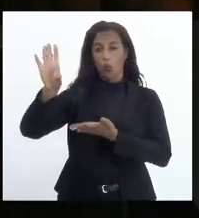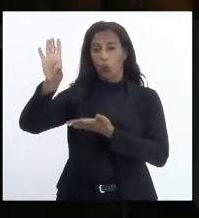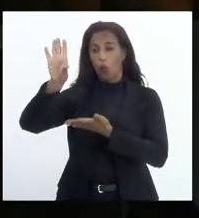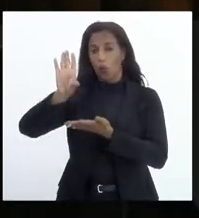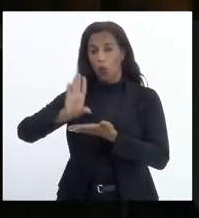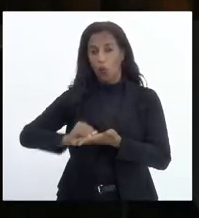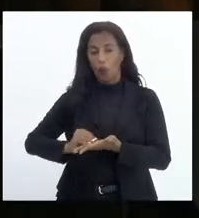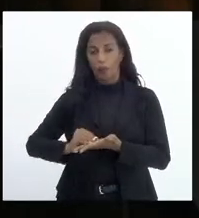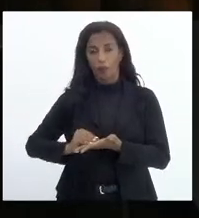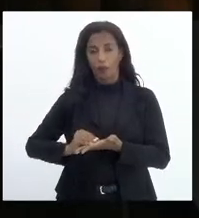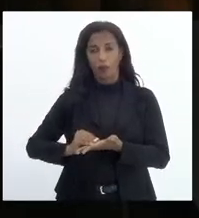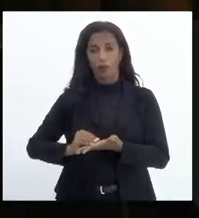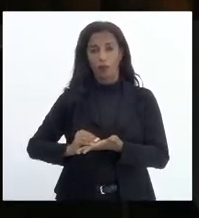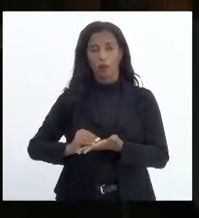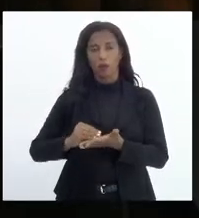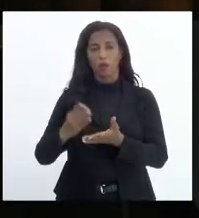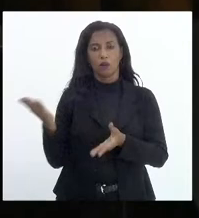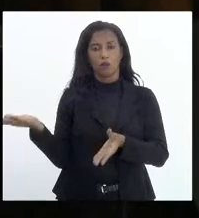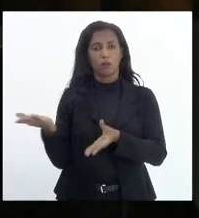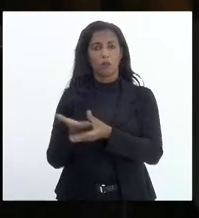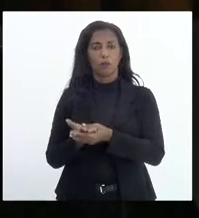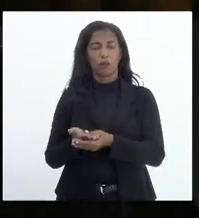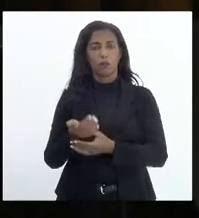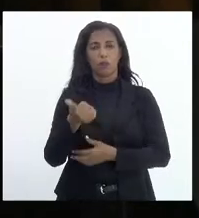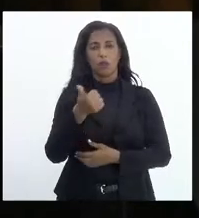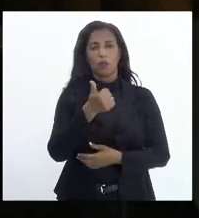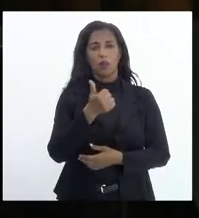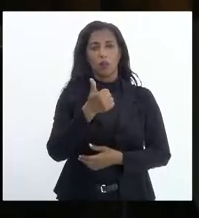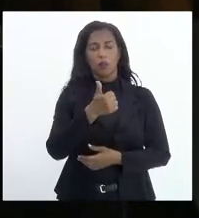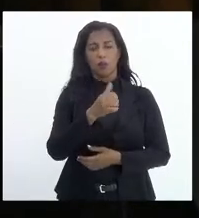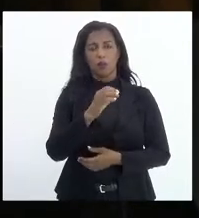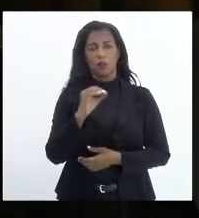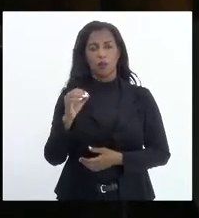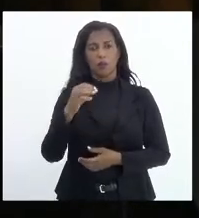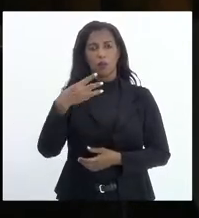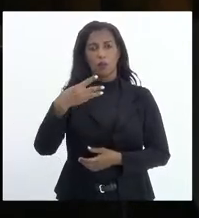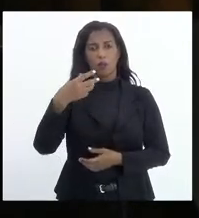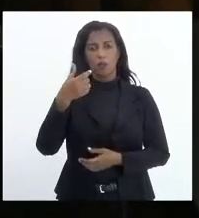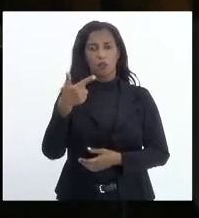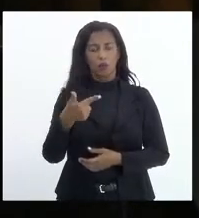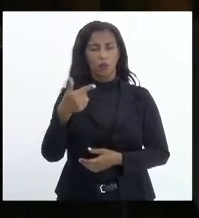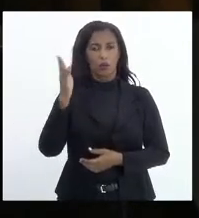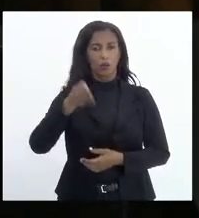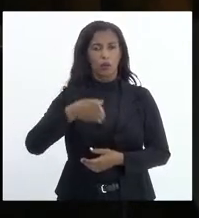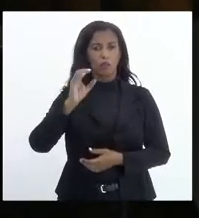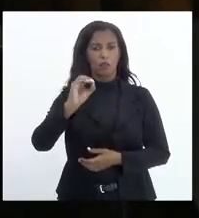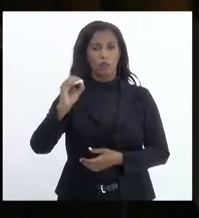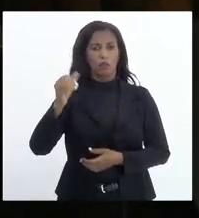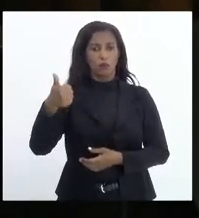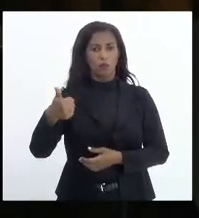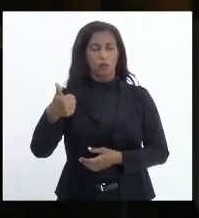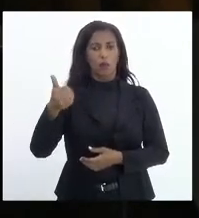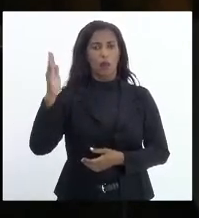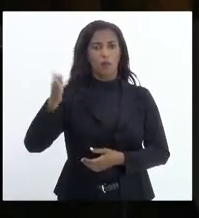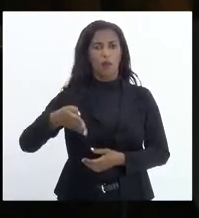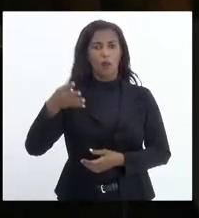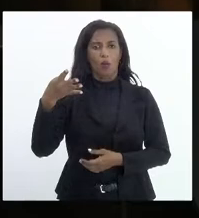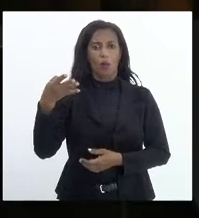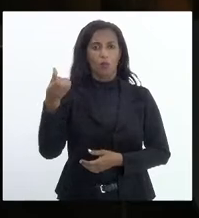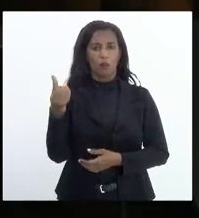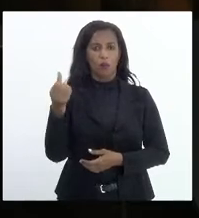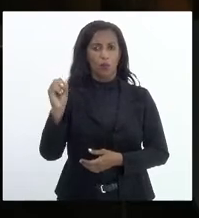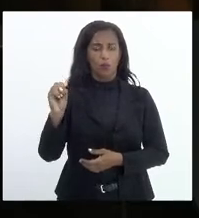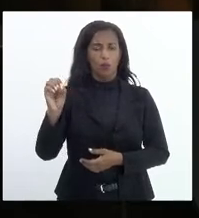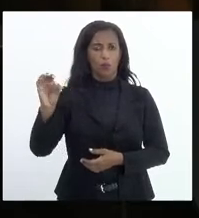teor do processo sei 32/0 01 a 04